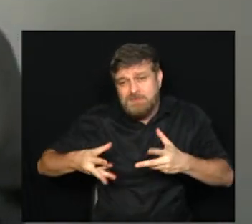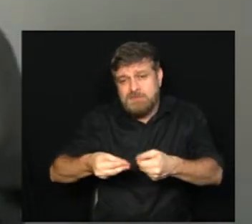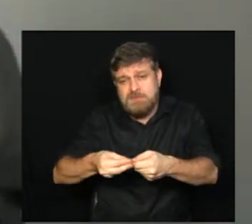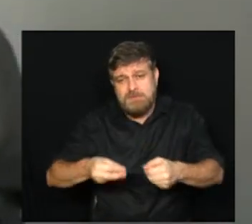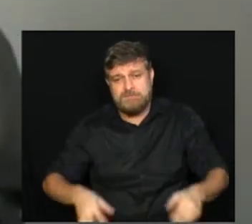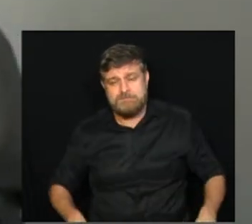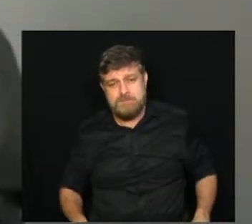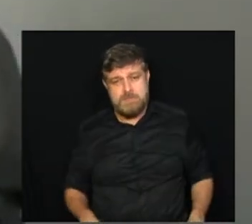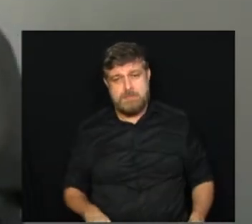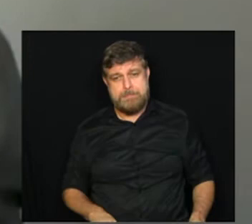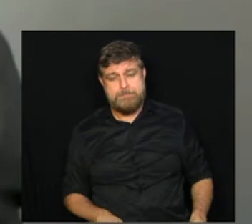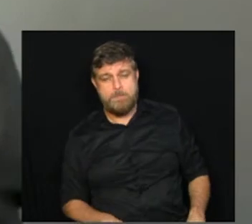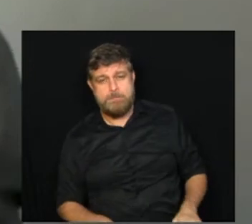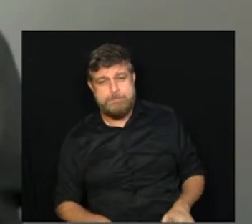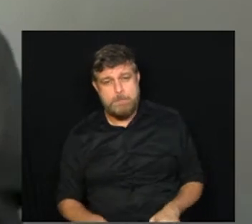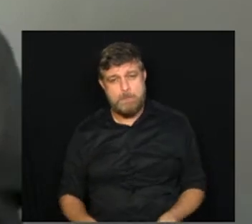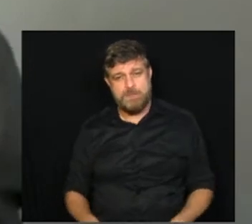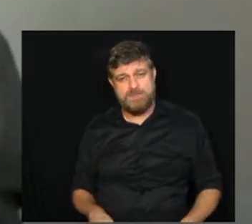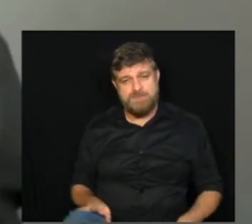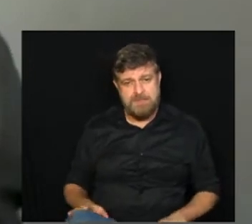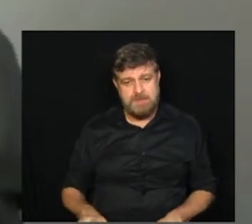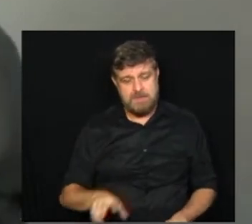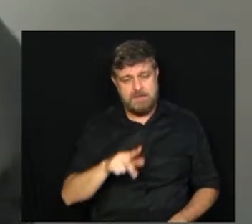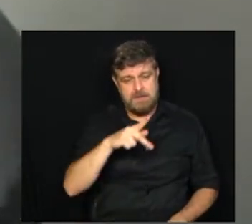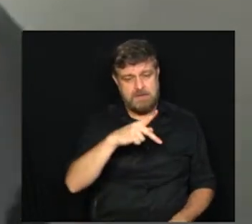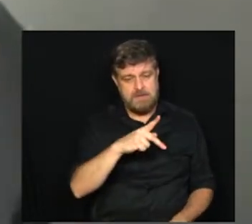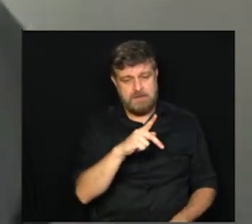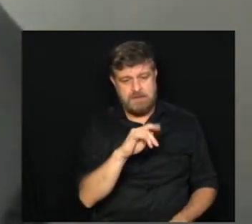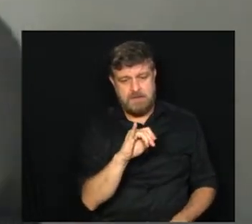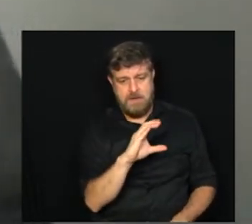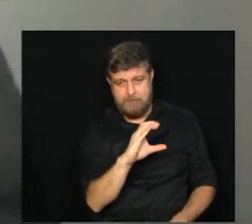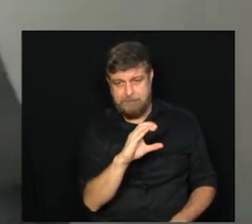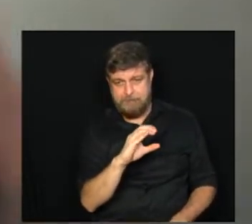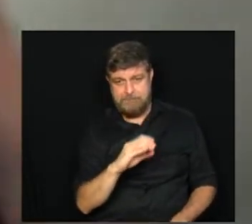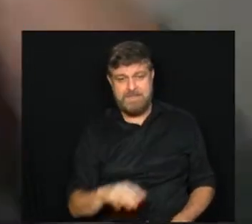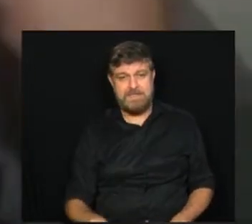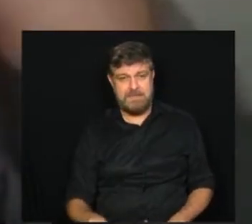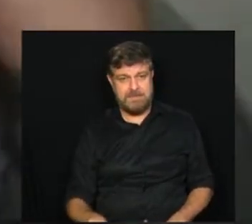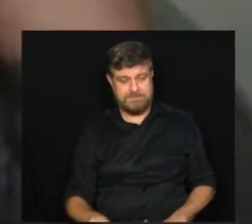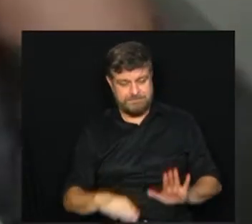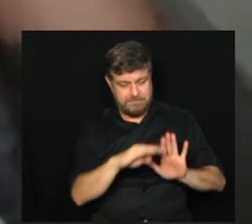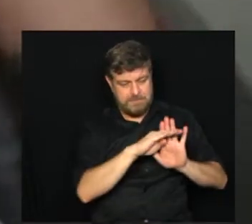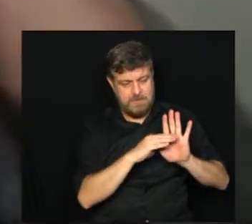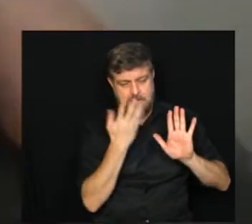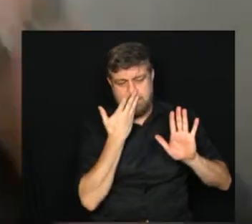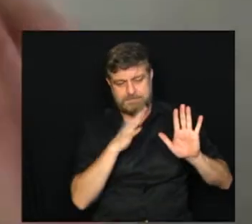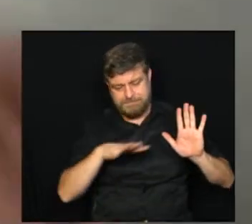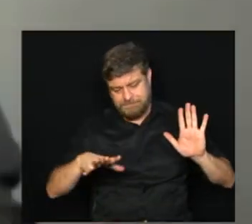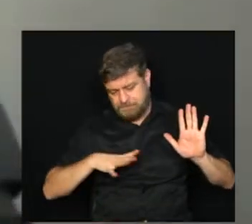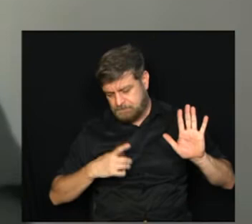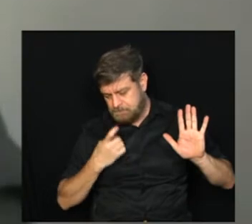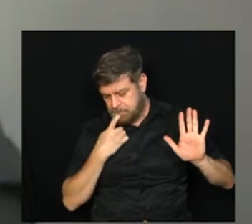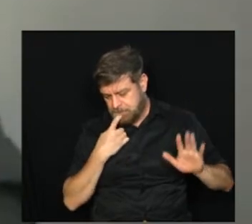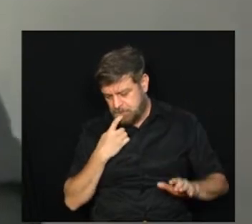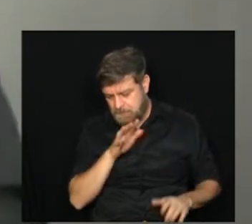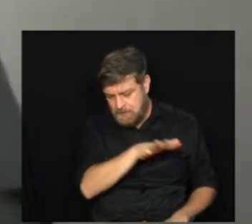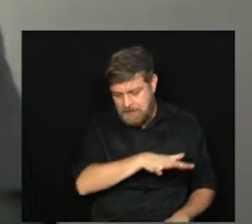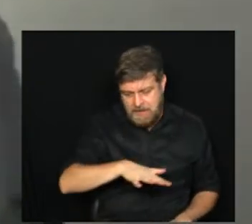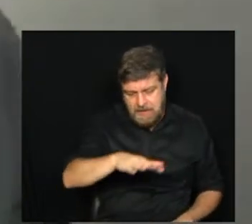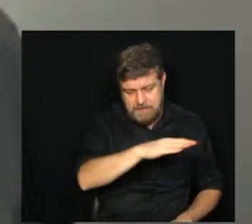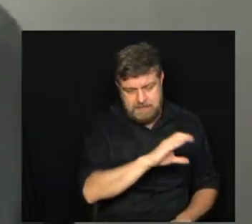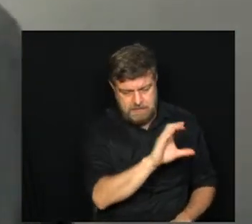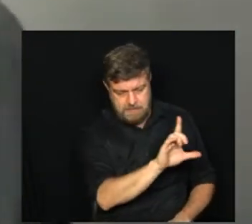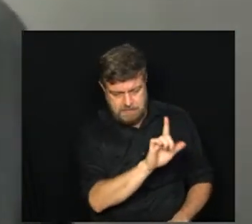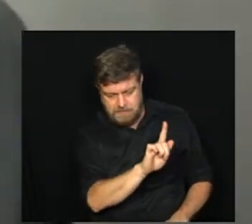Quanto ao PIC, o que eu pensei no debate de hoje também, nessa questão do Campo Grande,